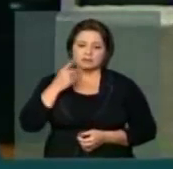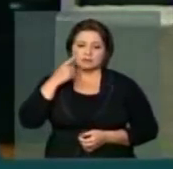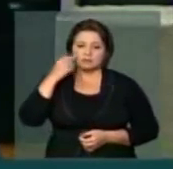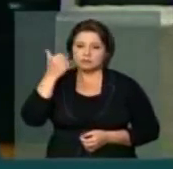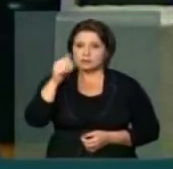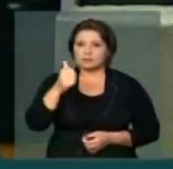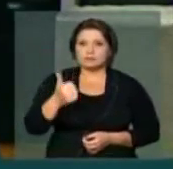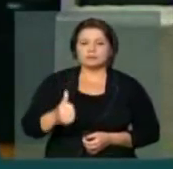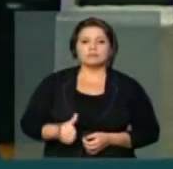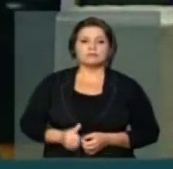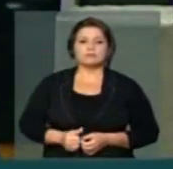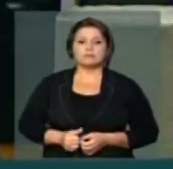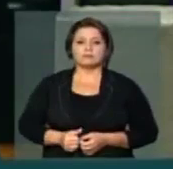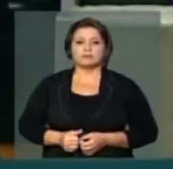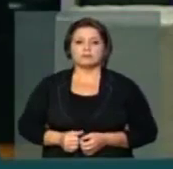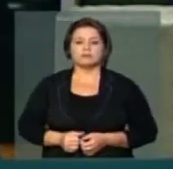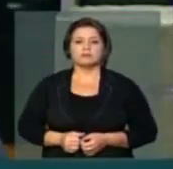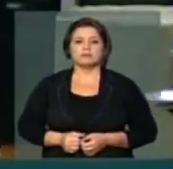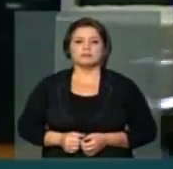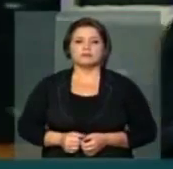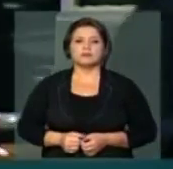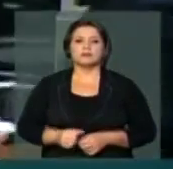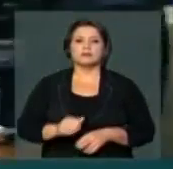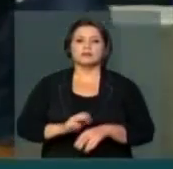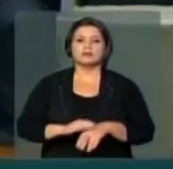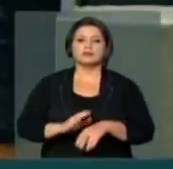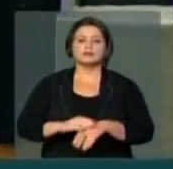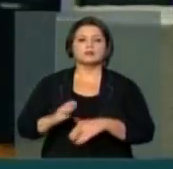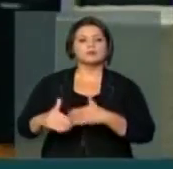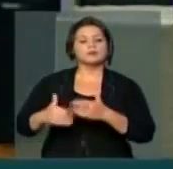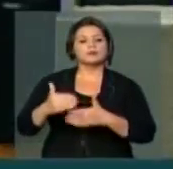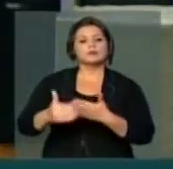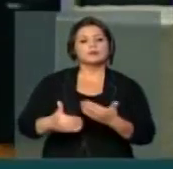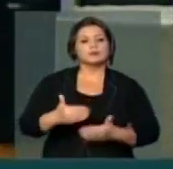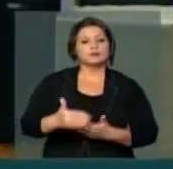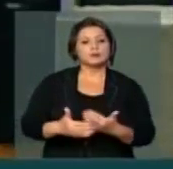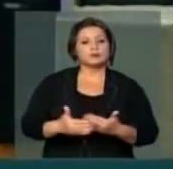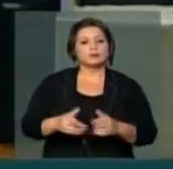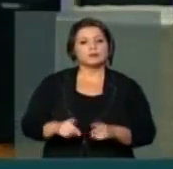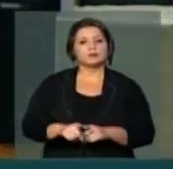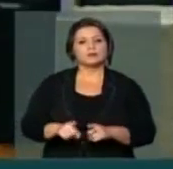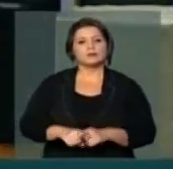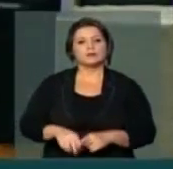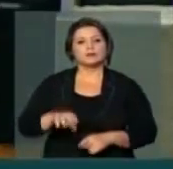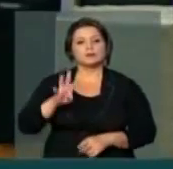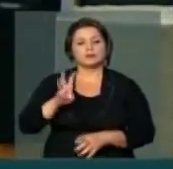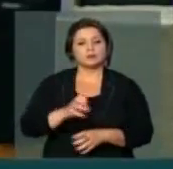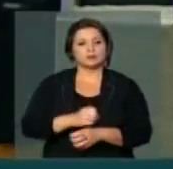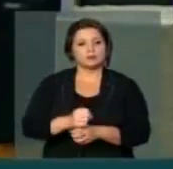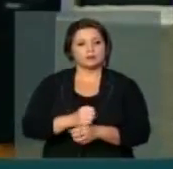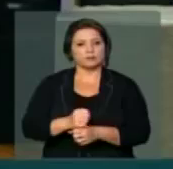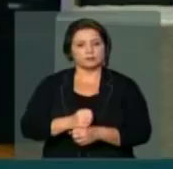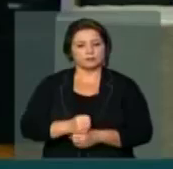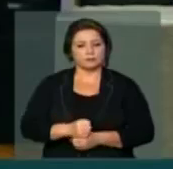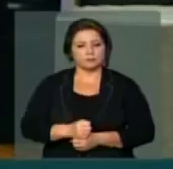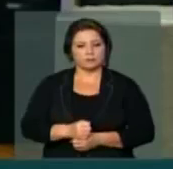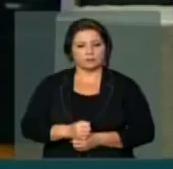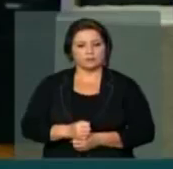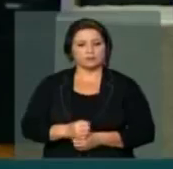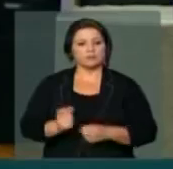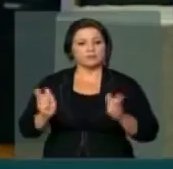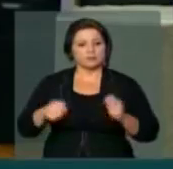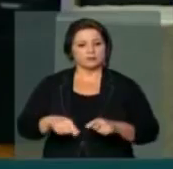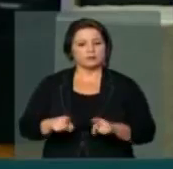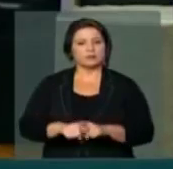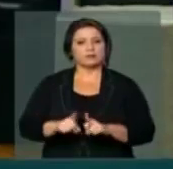avaliação do que foi o período de mandato de 4 anos, para que a gente